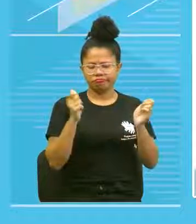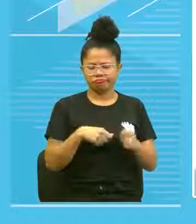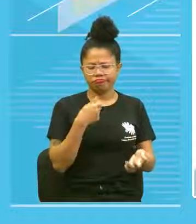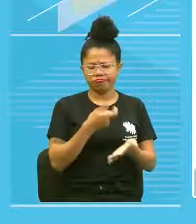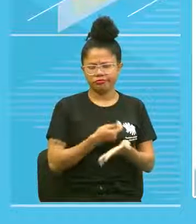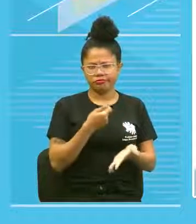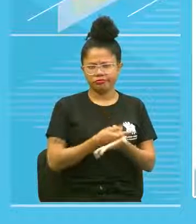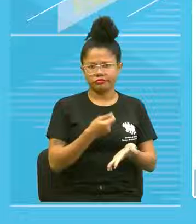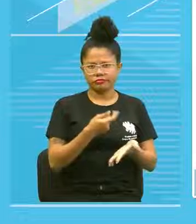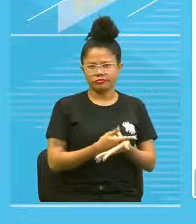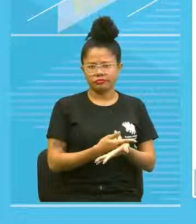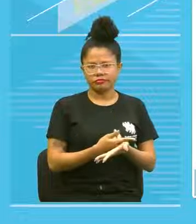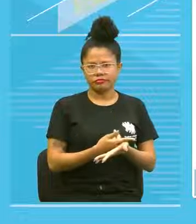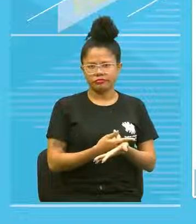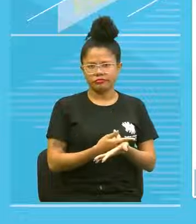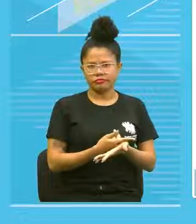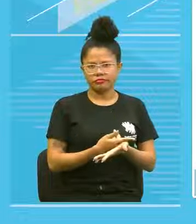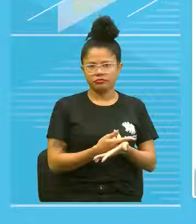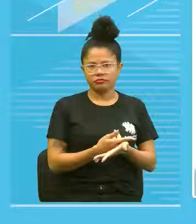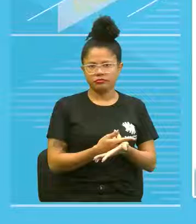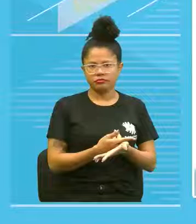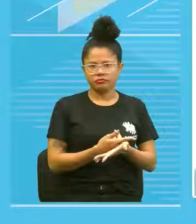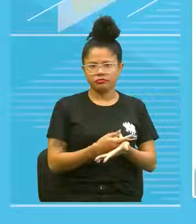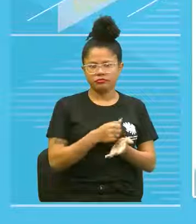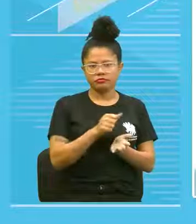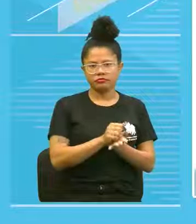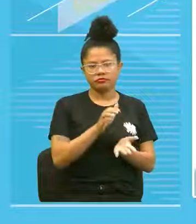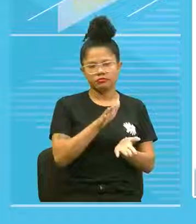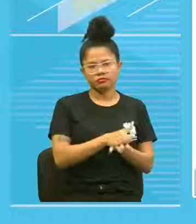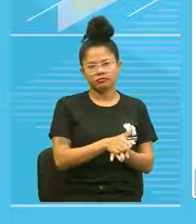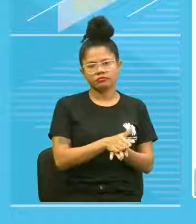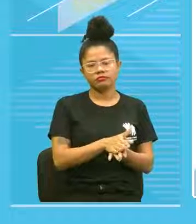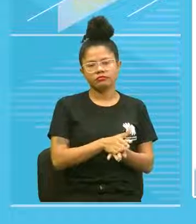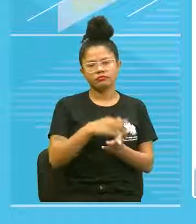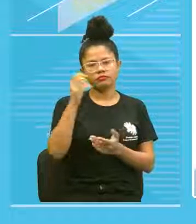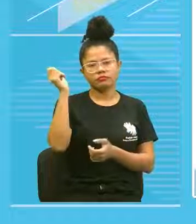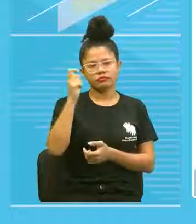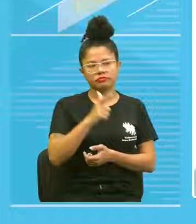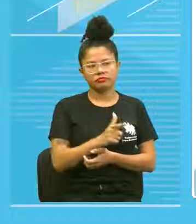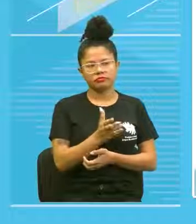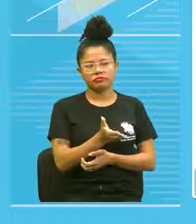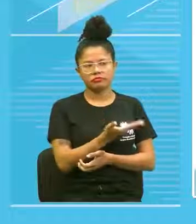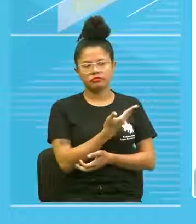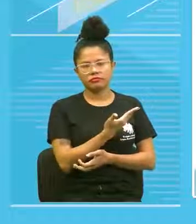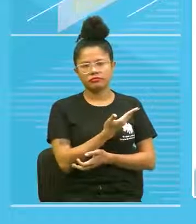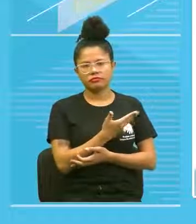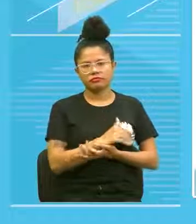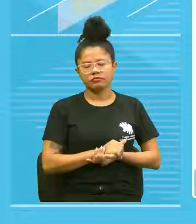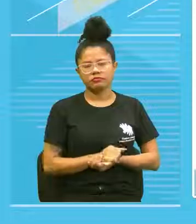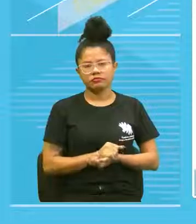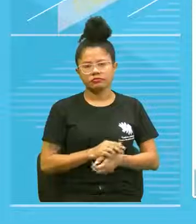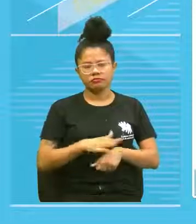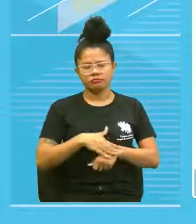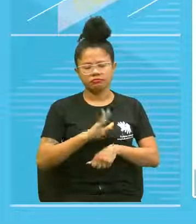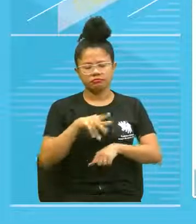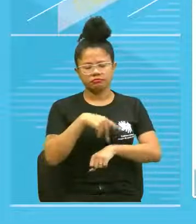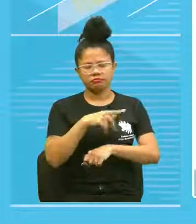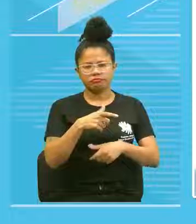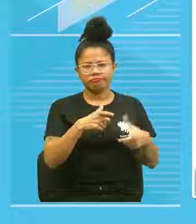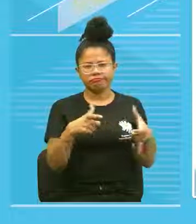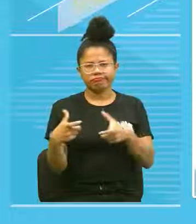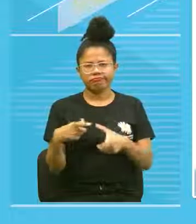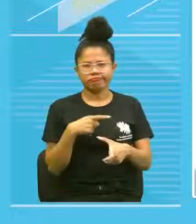como eu uso o r a saída é mais parques